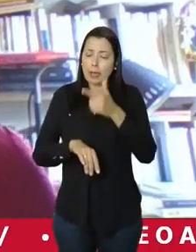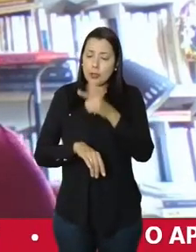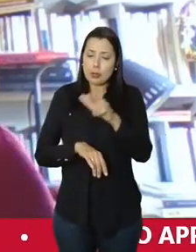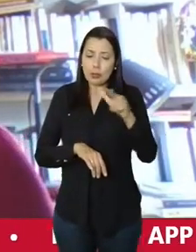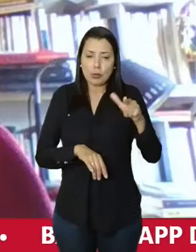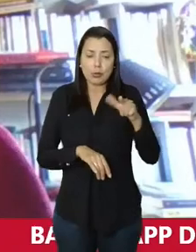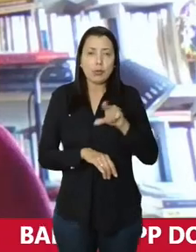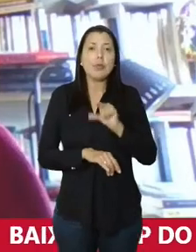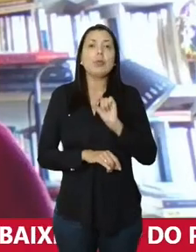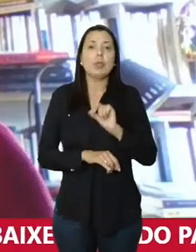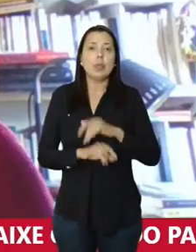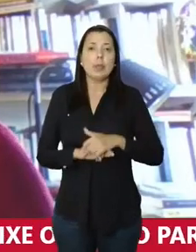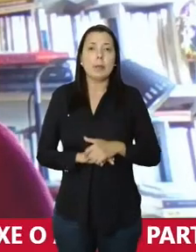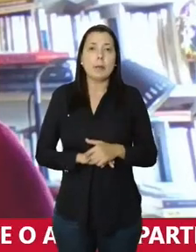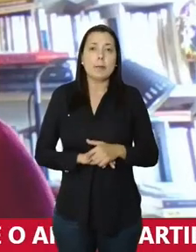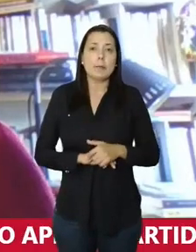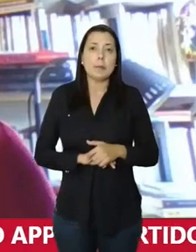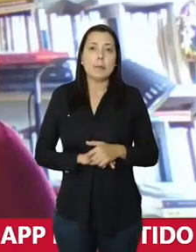vez,